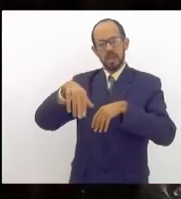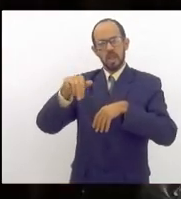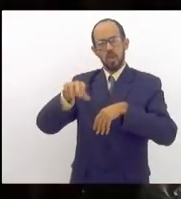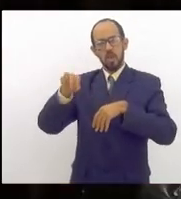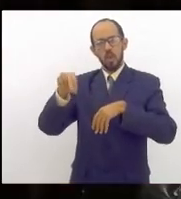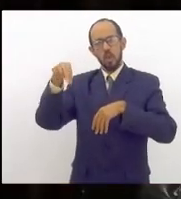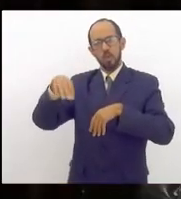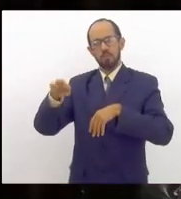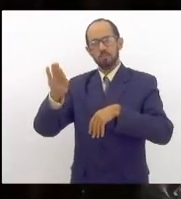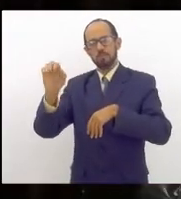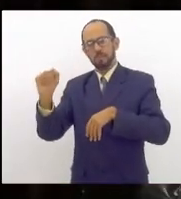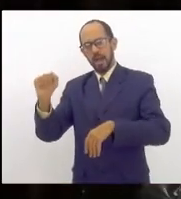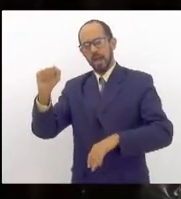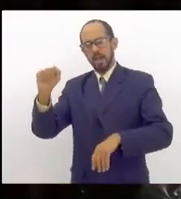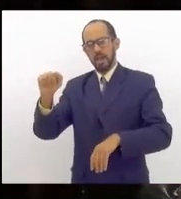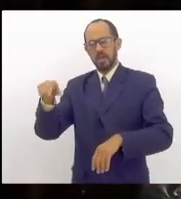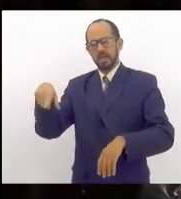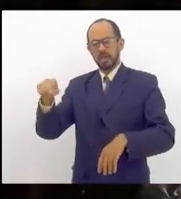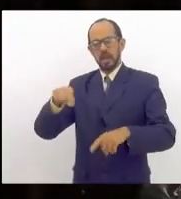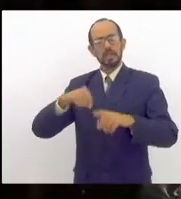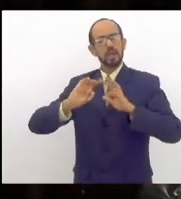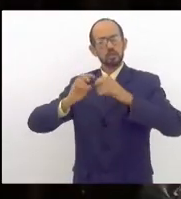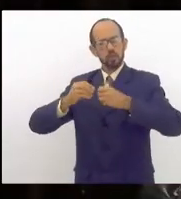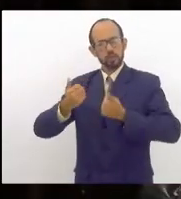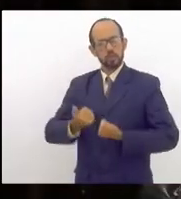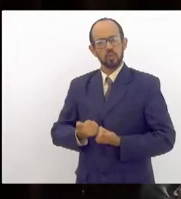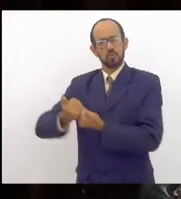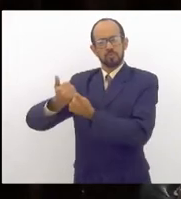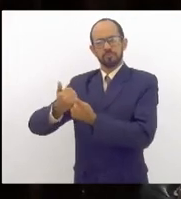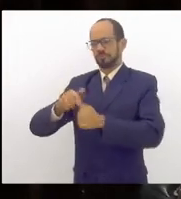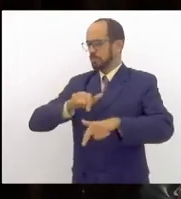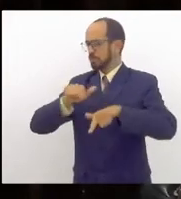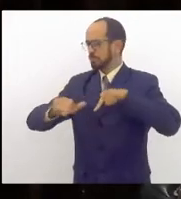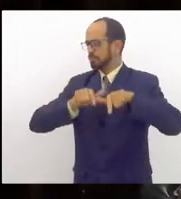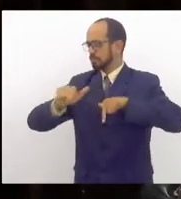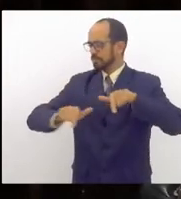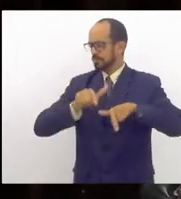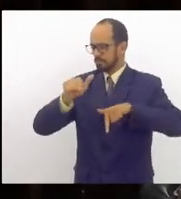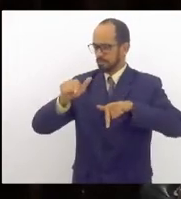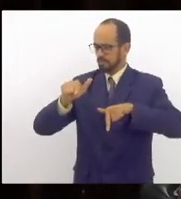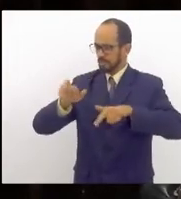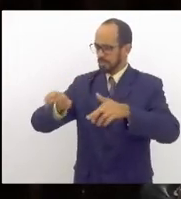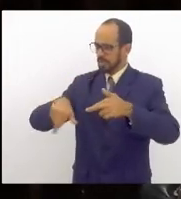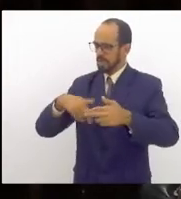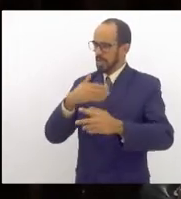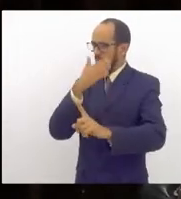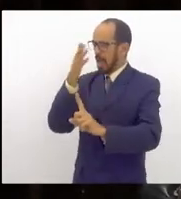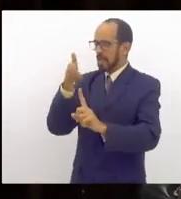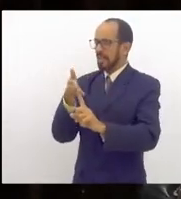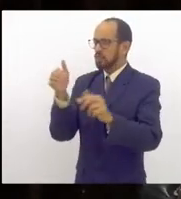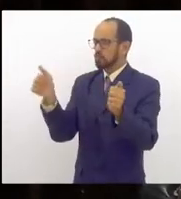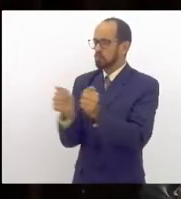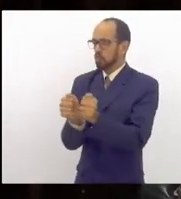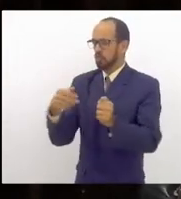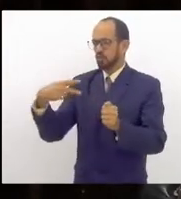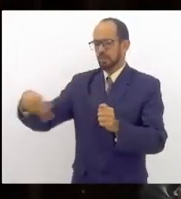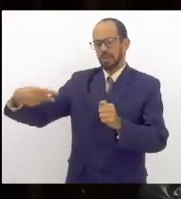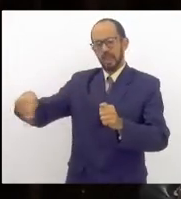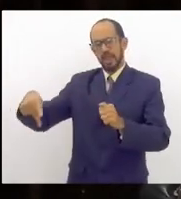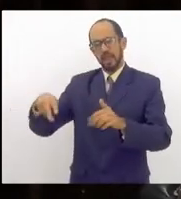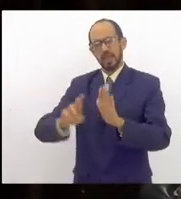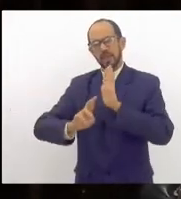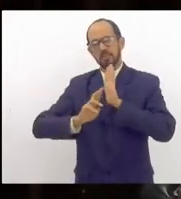fazer todos que contribuem para esse trabalho e que representa aqui na figura de Mônica Francisco a resistência necessária da mulher negra